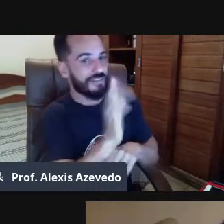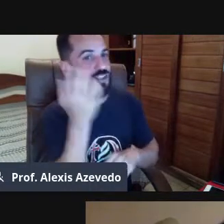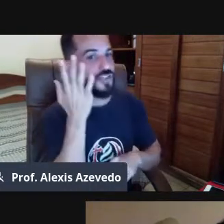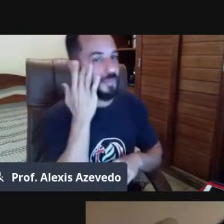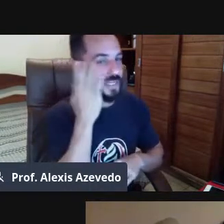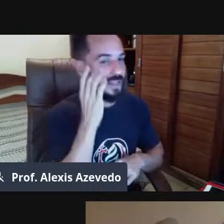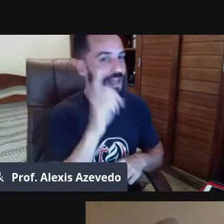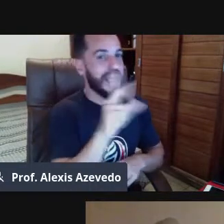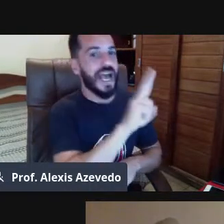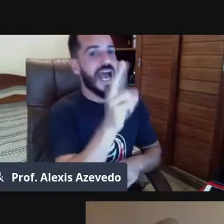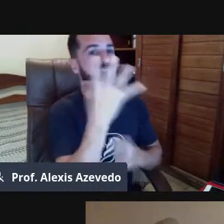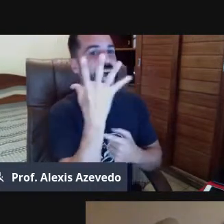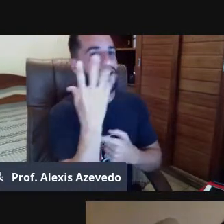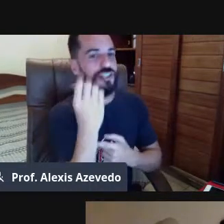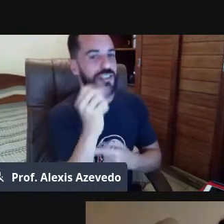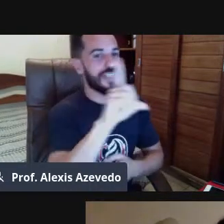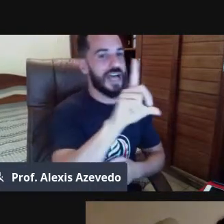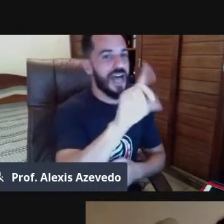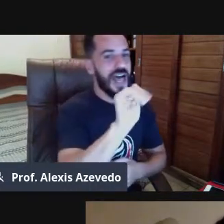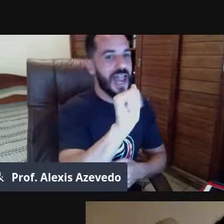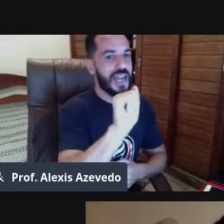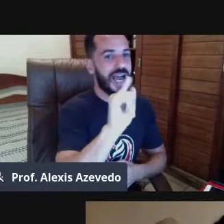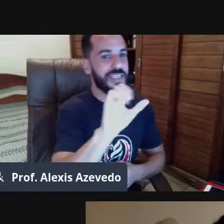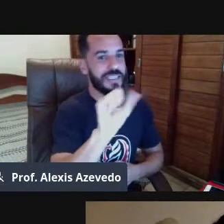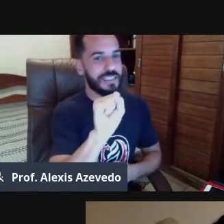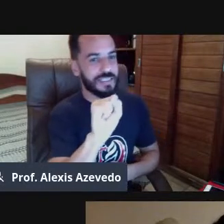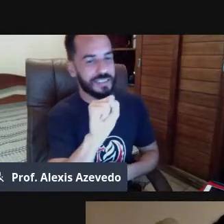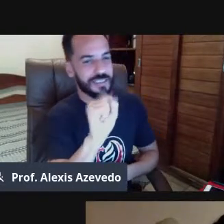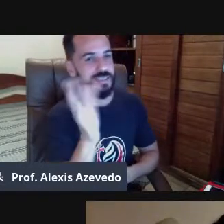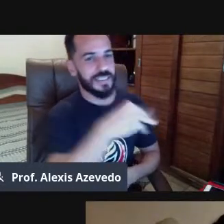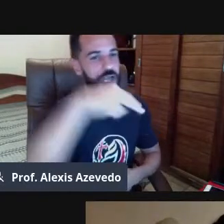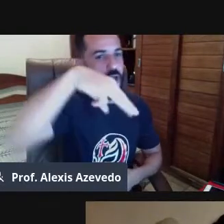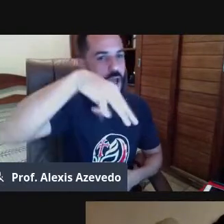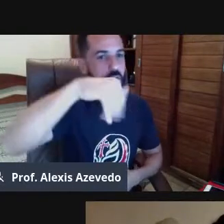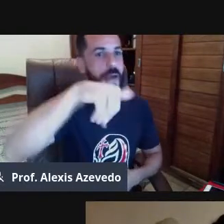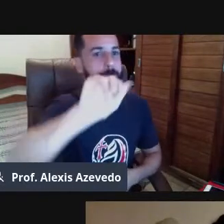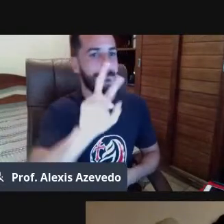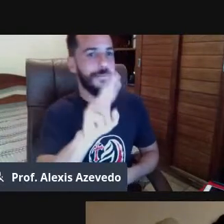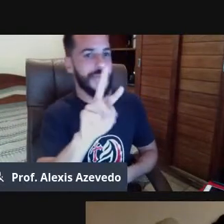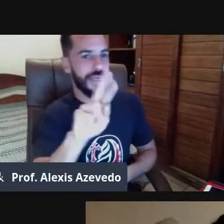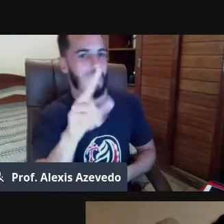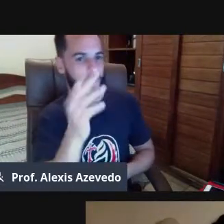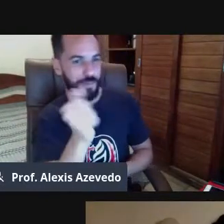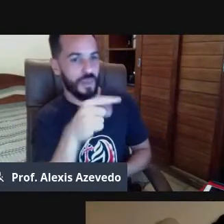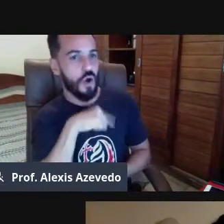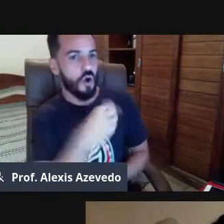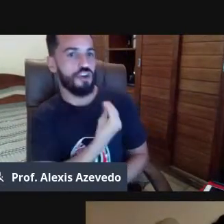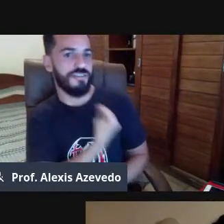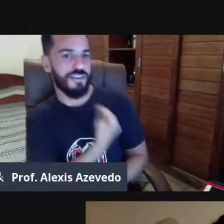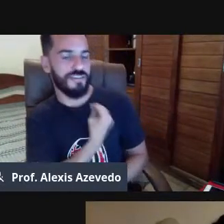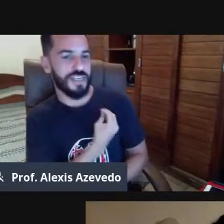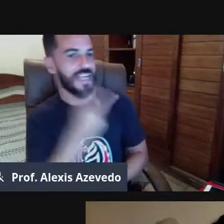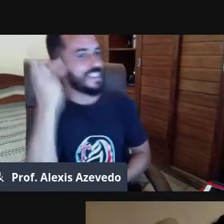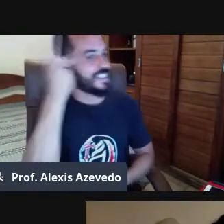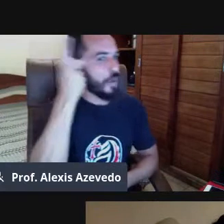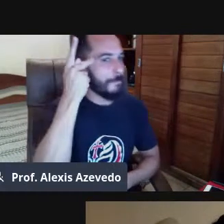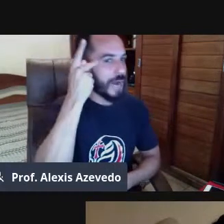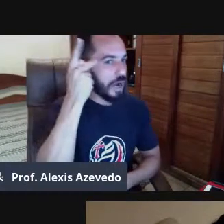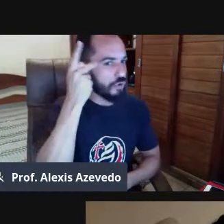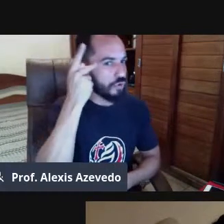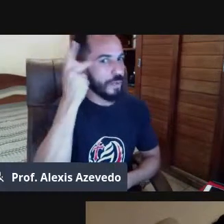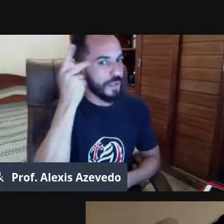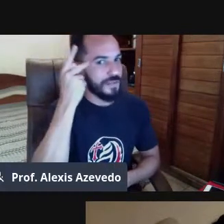com a Laís Mirra. A Laís foi aluna da escola, ela agora está morando em São Paulo, mas o tema até,